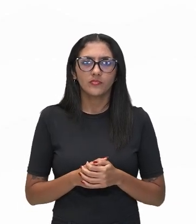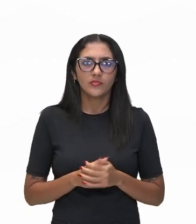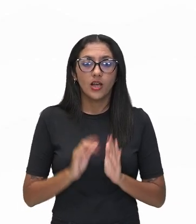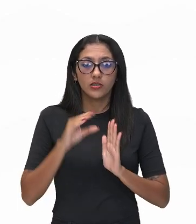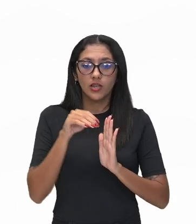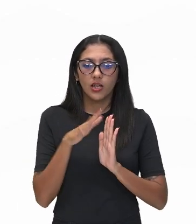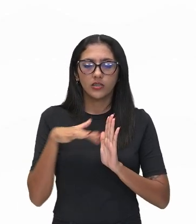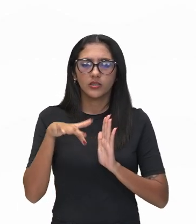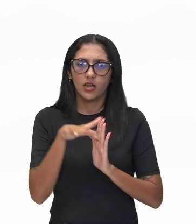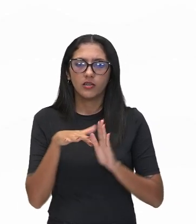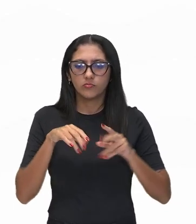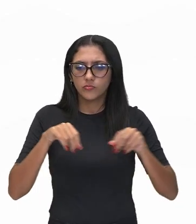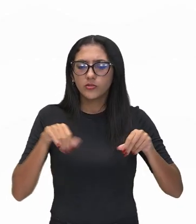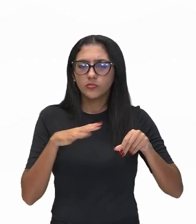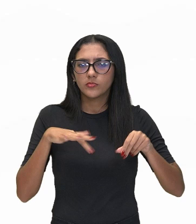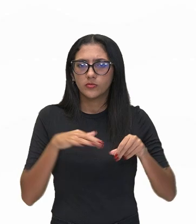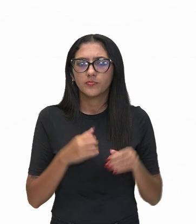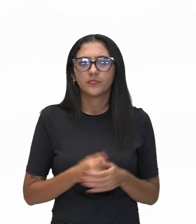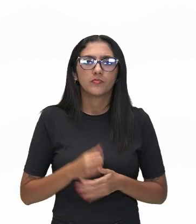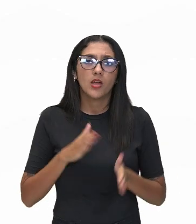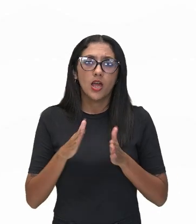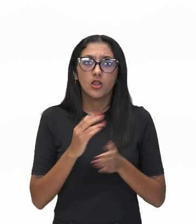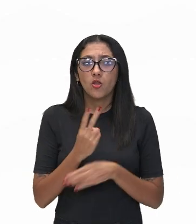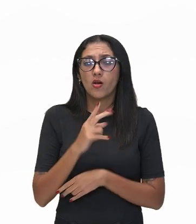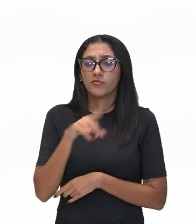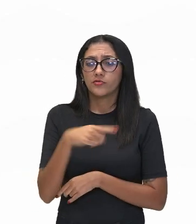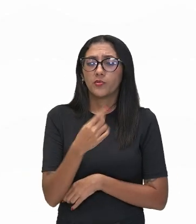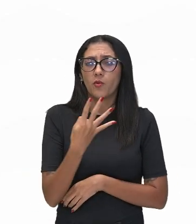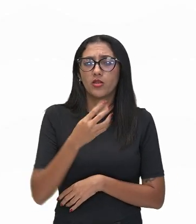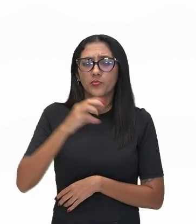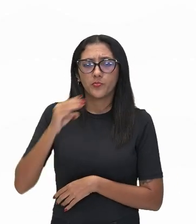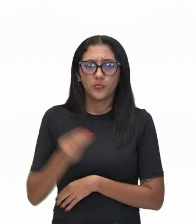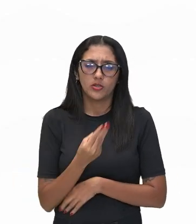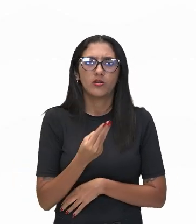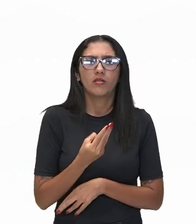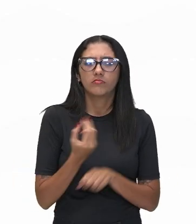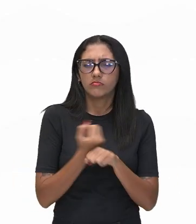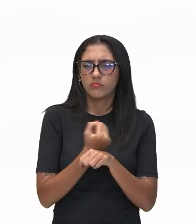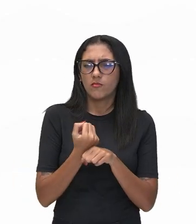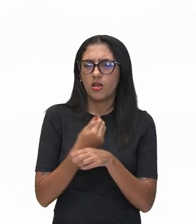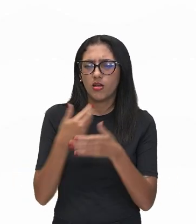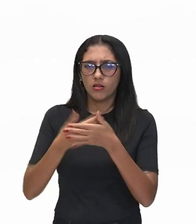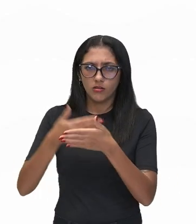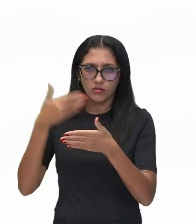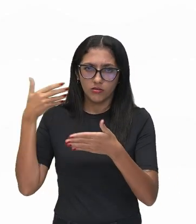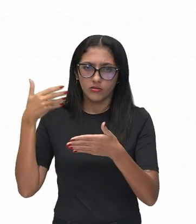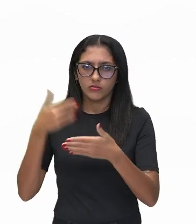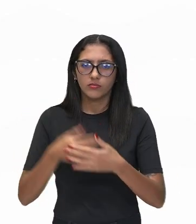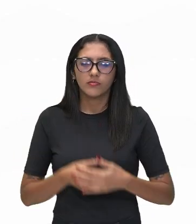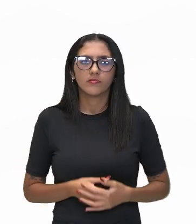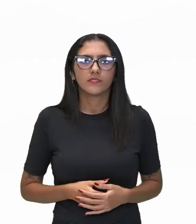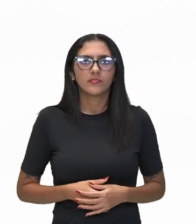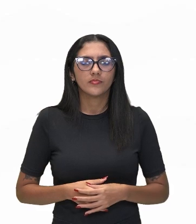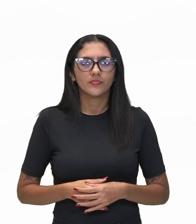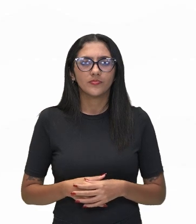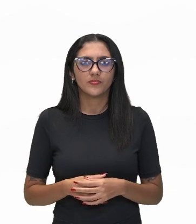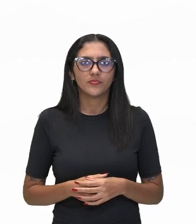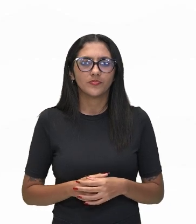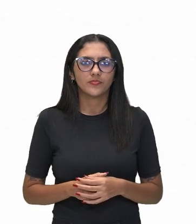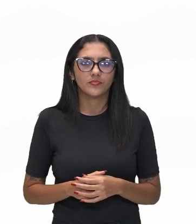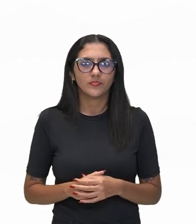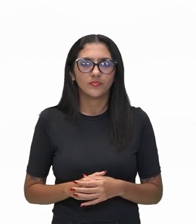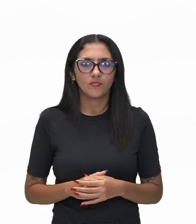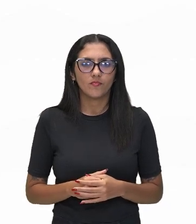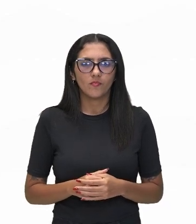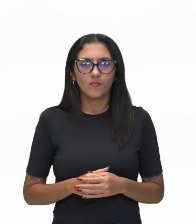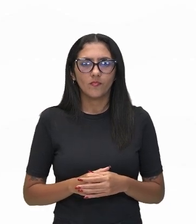superfície da Terra por volta de 2,4 milhões de anos atrás. E assim, nós temos